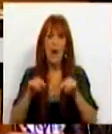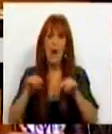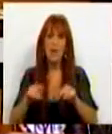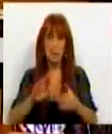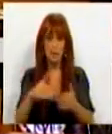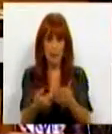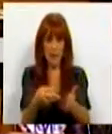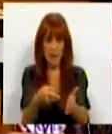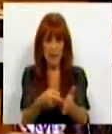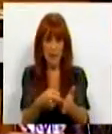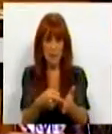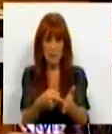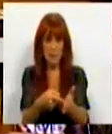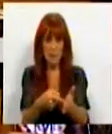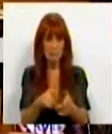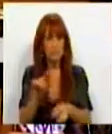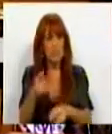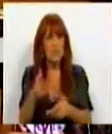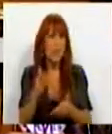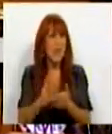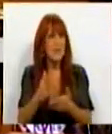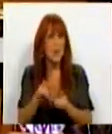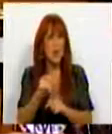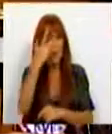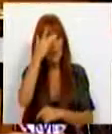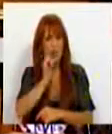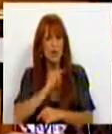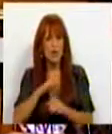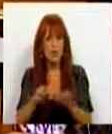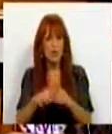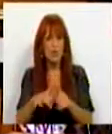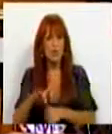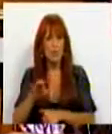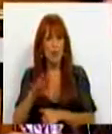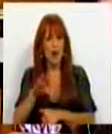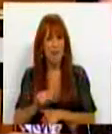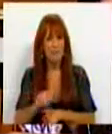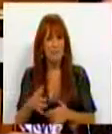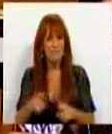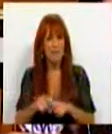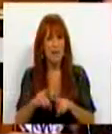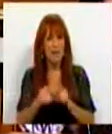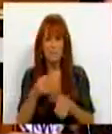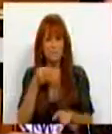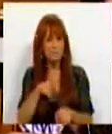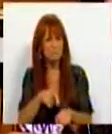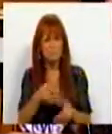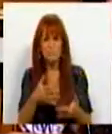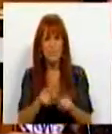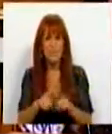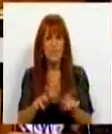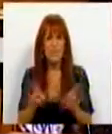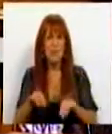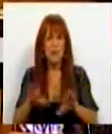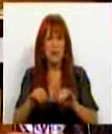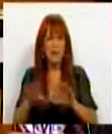esta proposta devia, não apenas, em nosso entender, do Grupo Parlamentar do Partido Socialista, fazer esta abordagem, mas devia